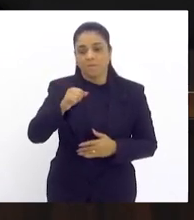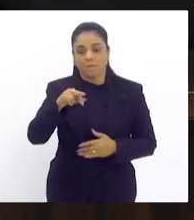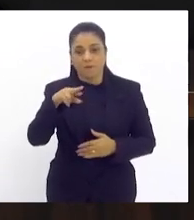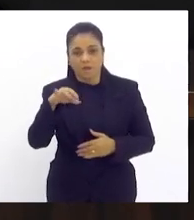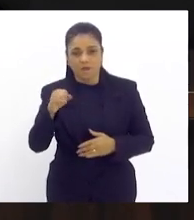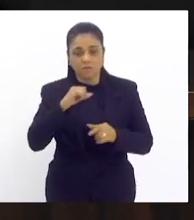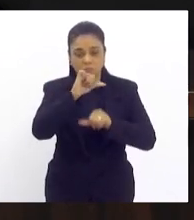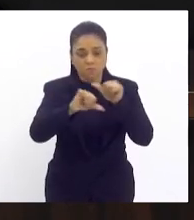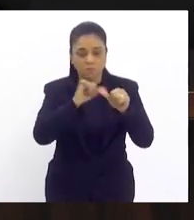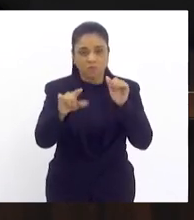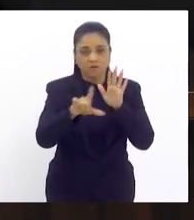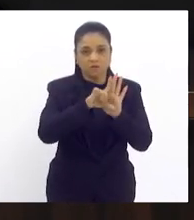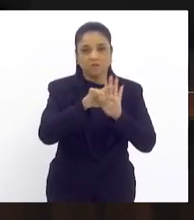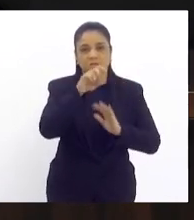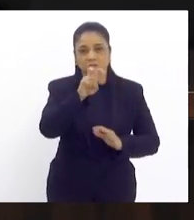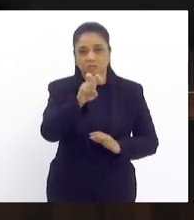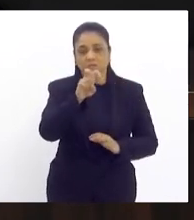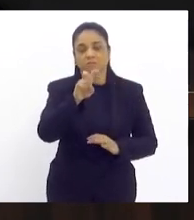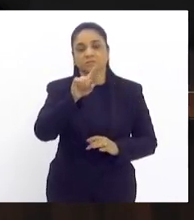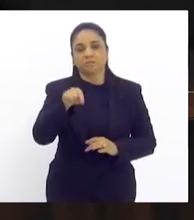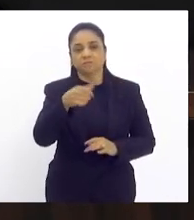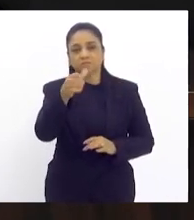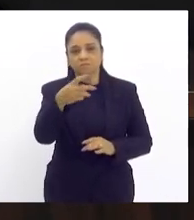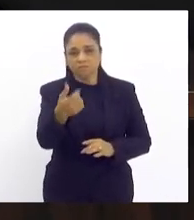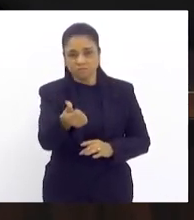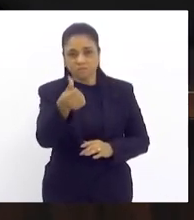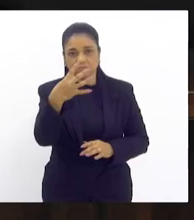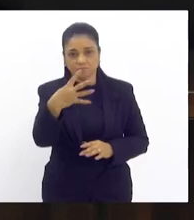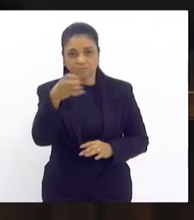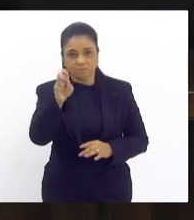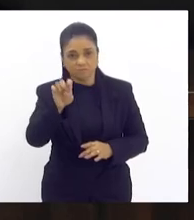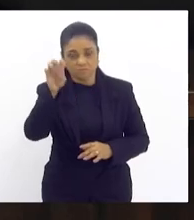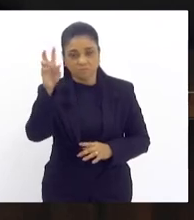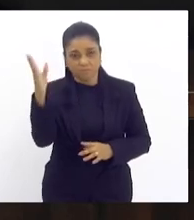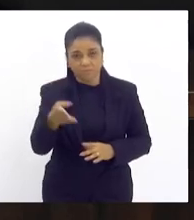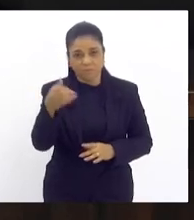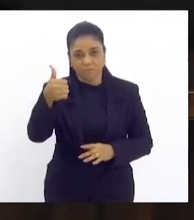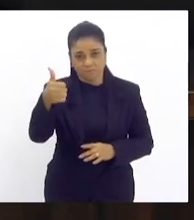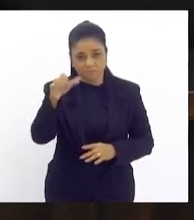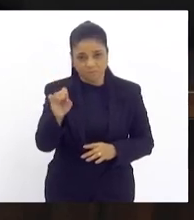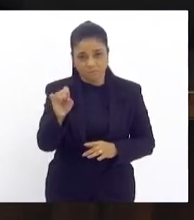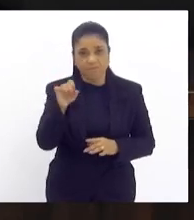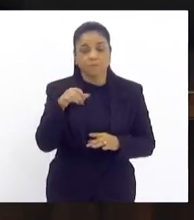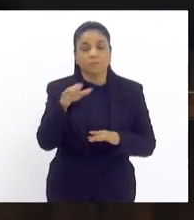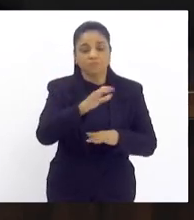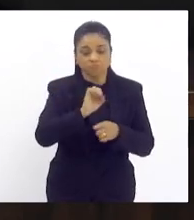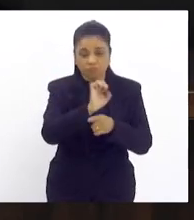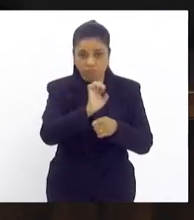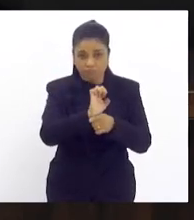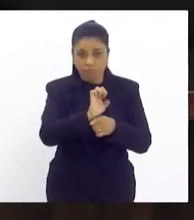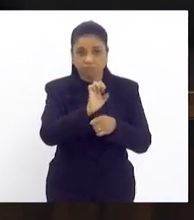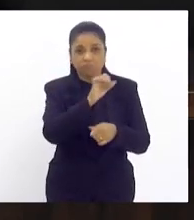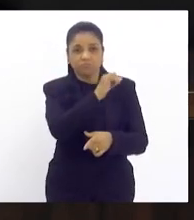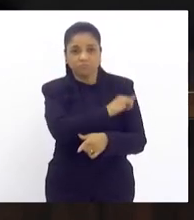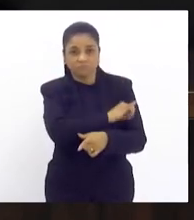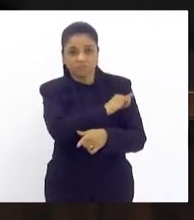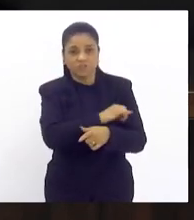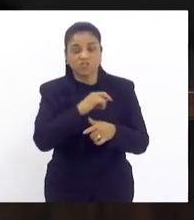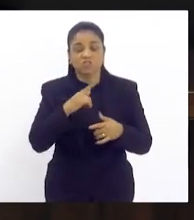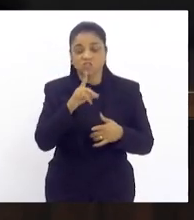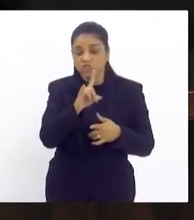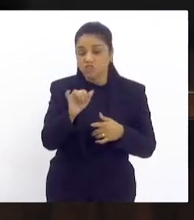número 5.645, de 6 de janeiro de 2010, instituindo no âmbito do Estado do Rio de Janeiro, o dia do rock